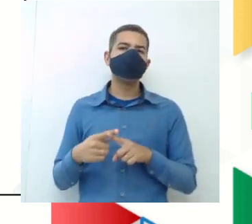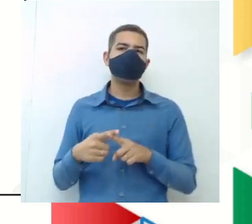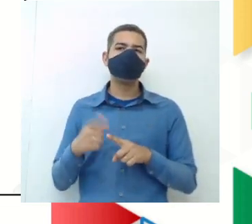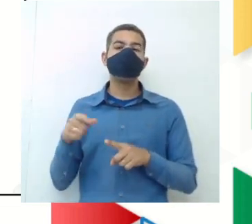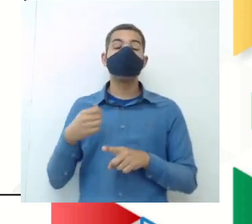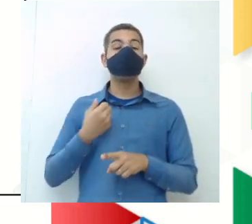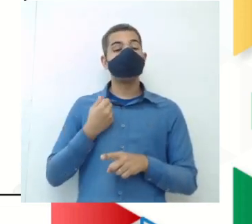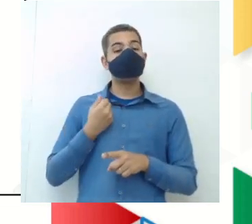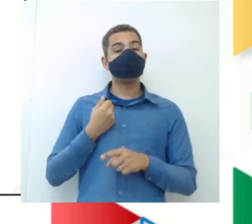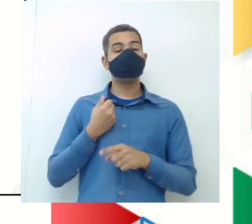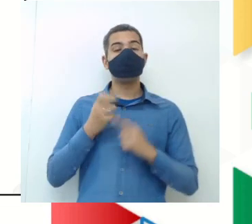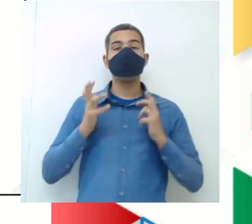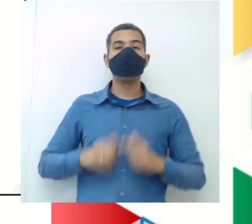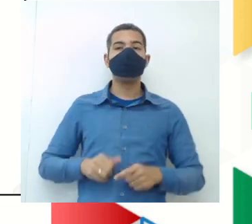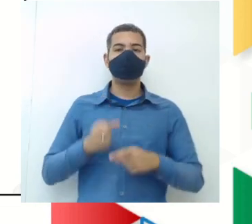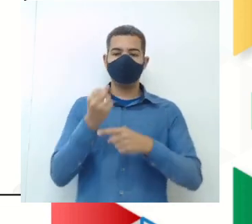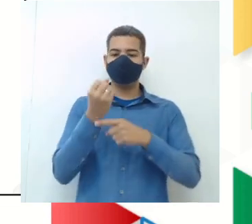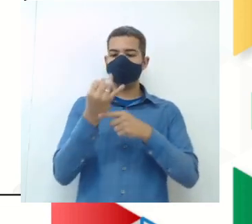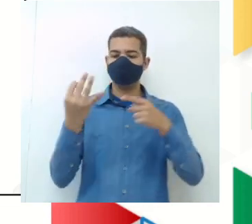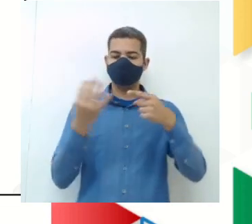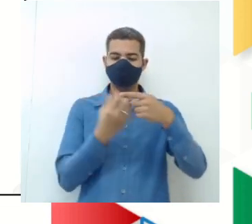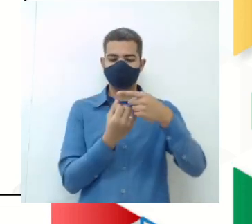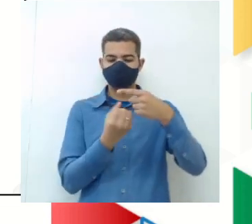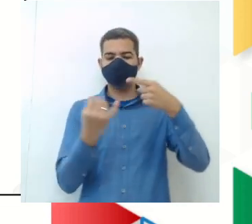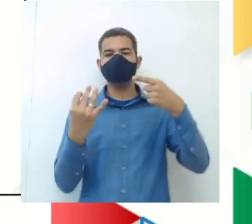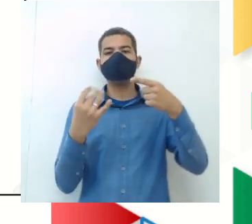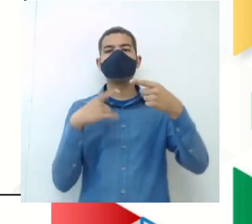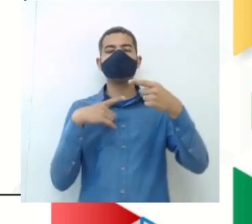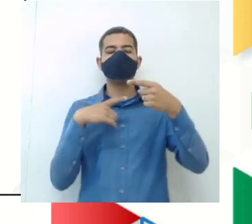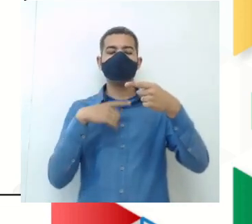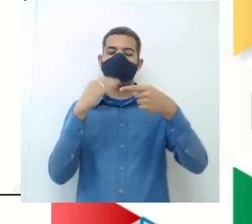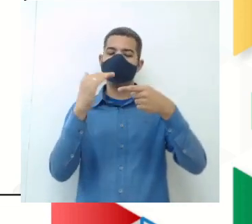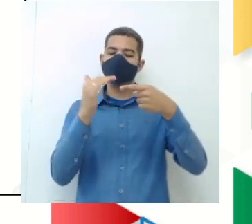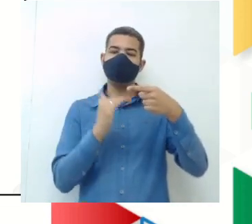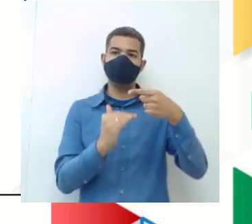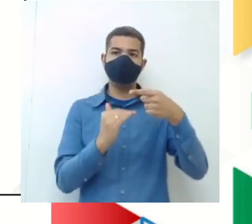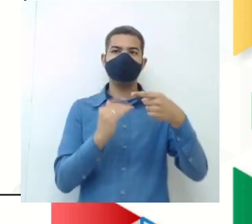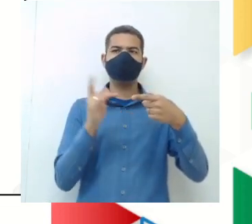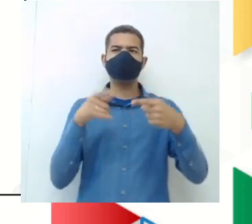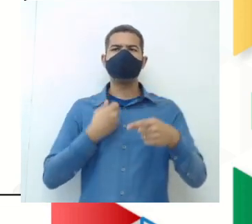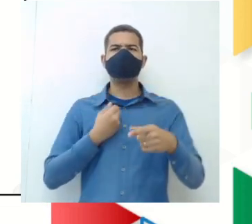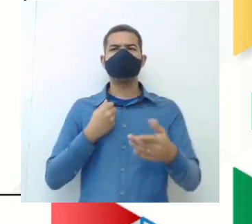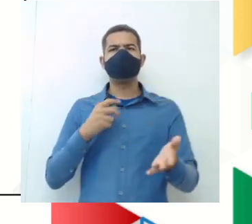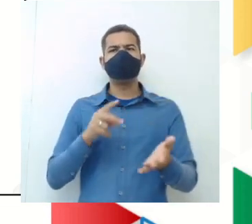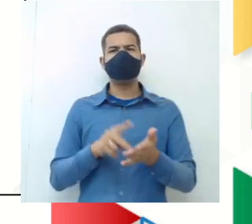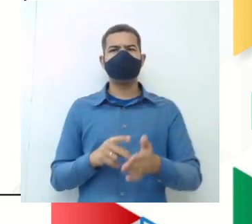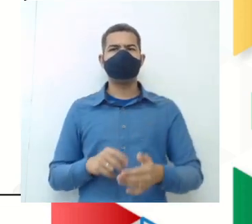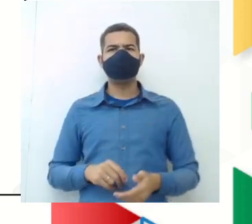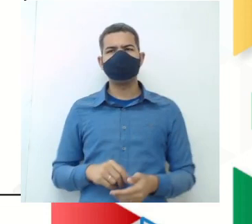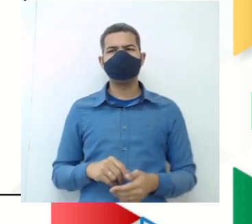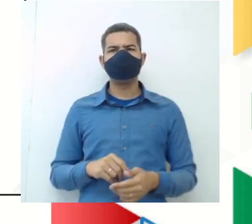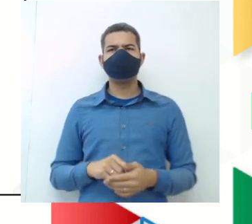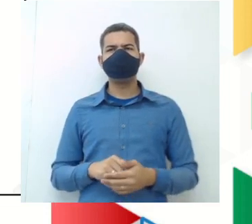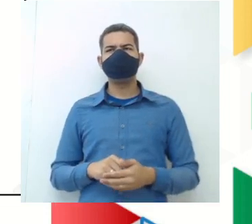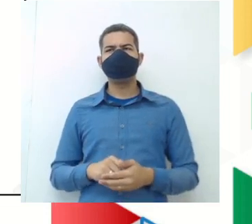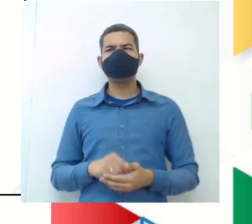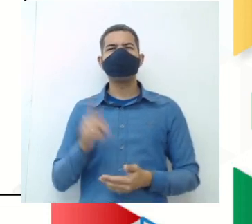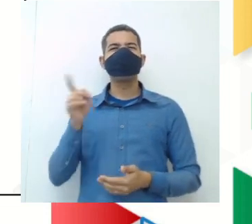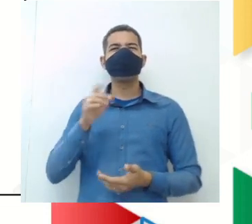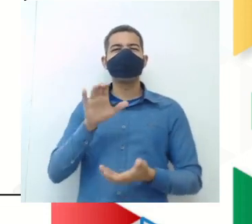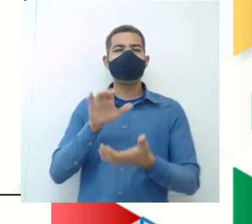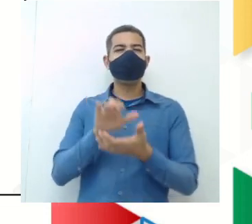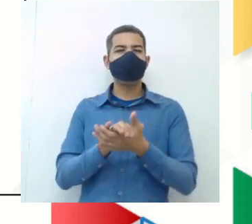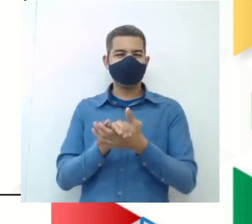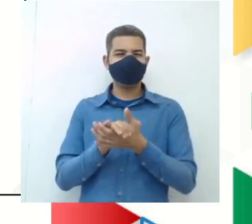divido pelo denominador. E aí eu obtenho aquela taxa, o valor real, tá bom? O exemplo aí é o casal,